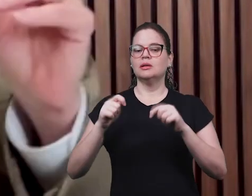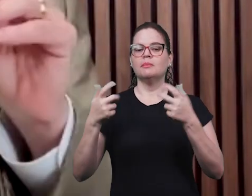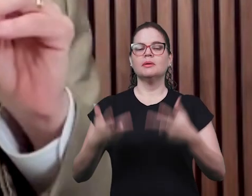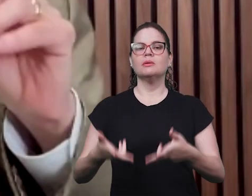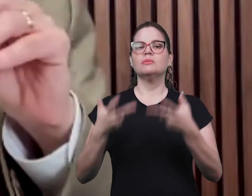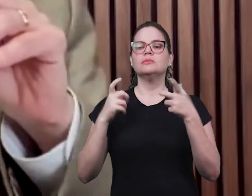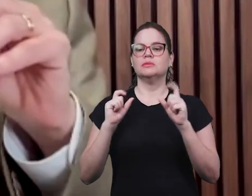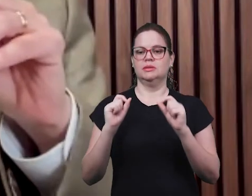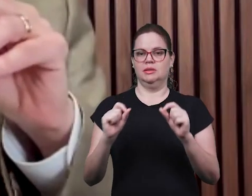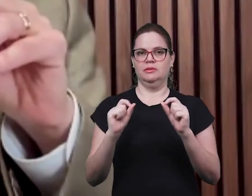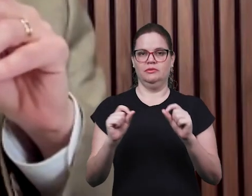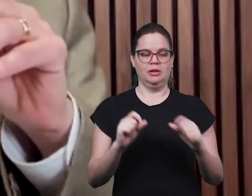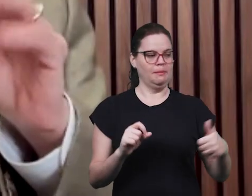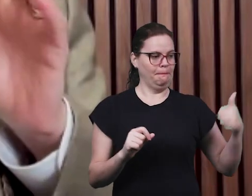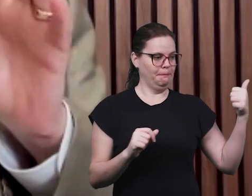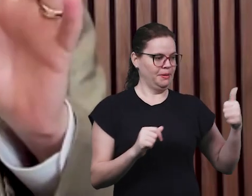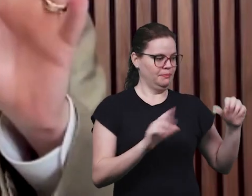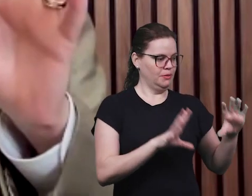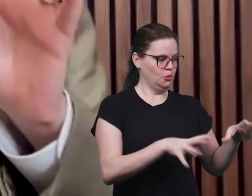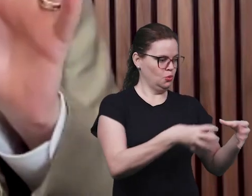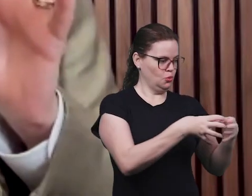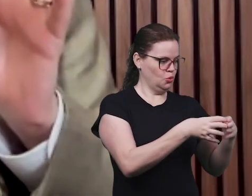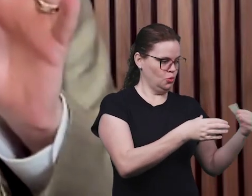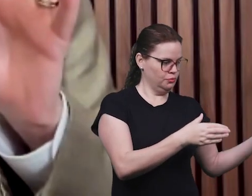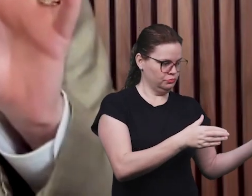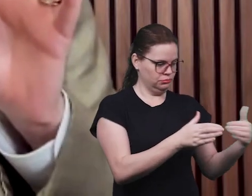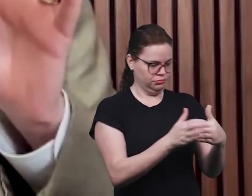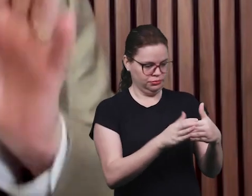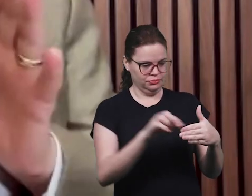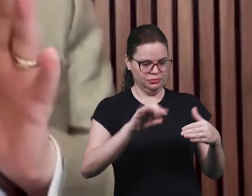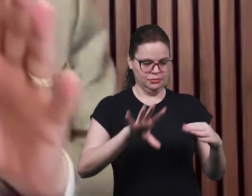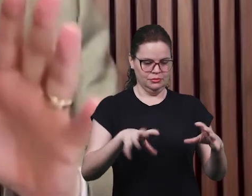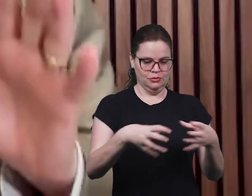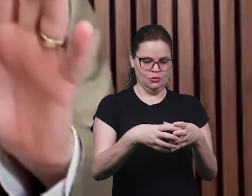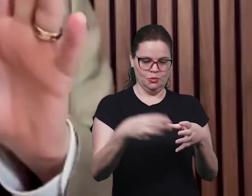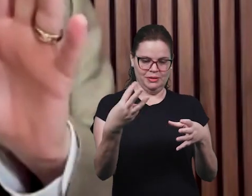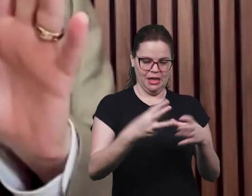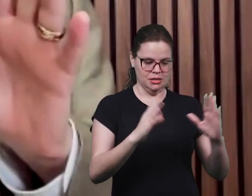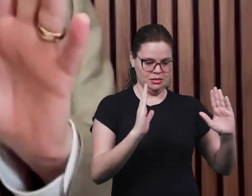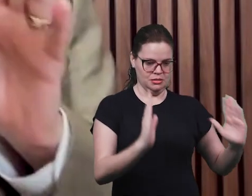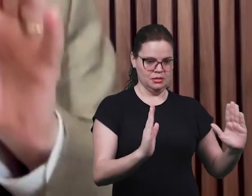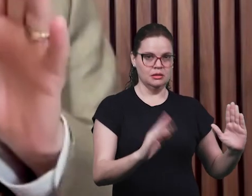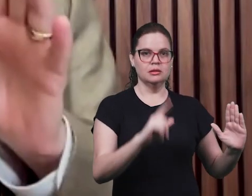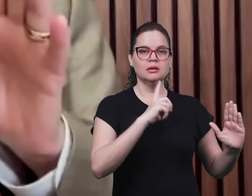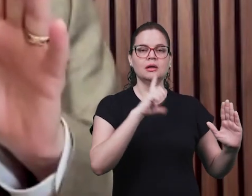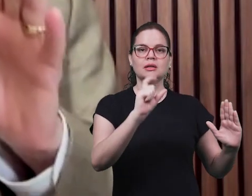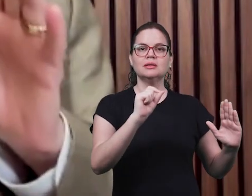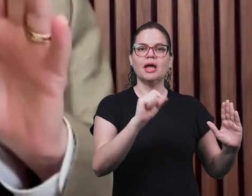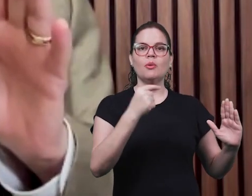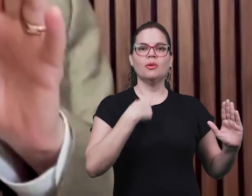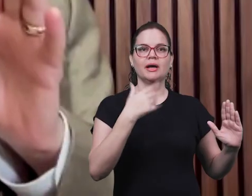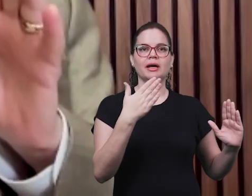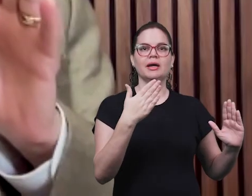primeira até a terceira deportação há um desvio progressivo.